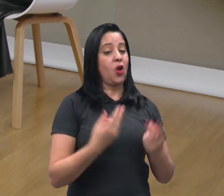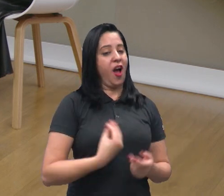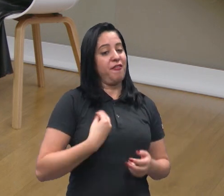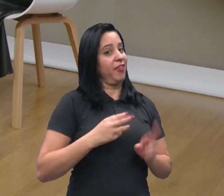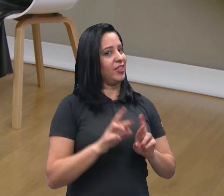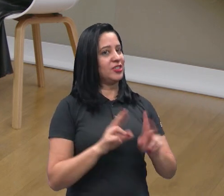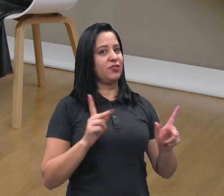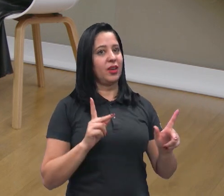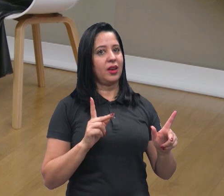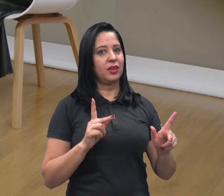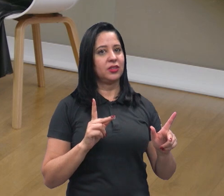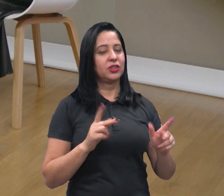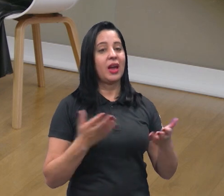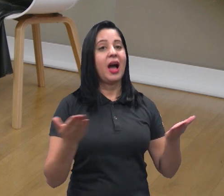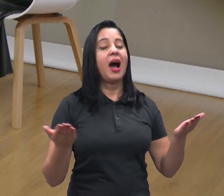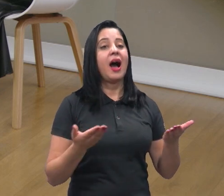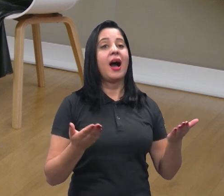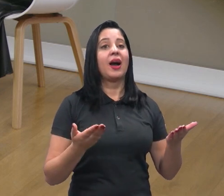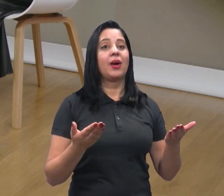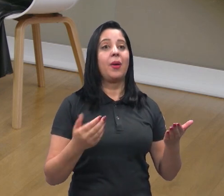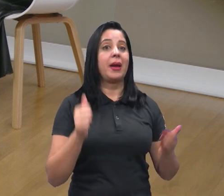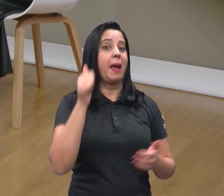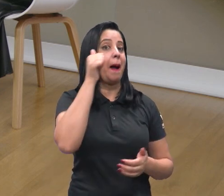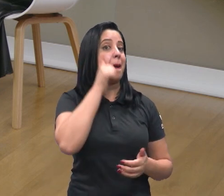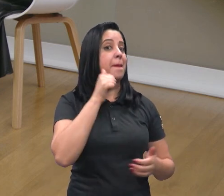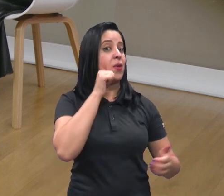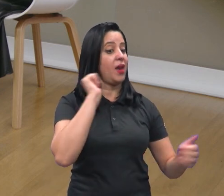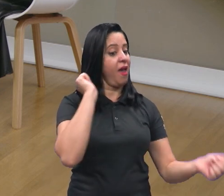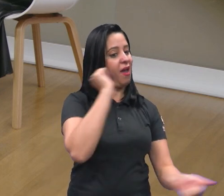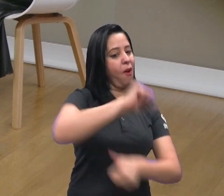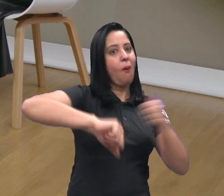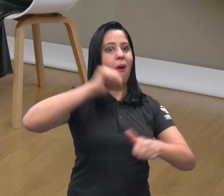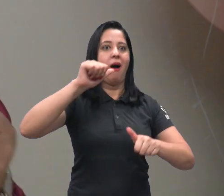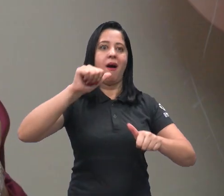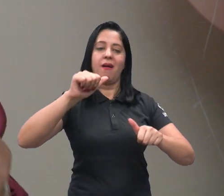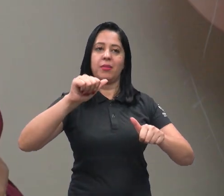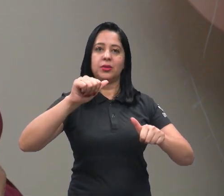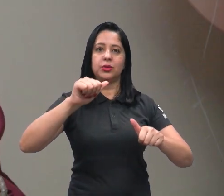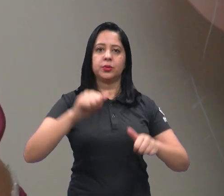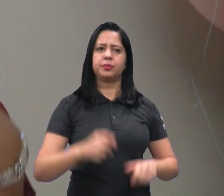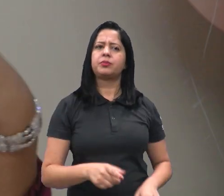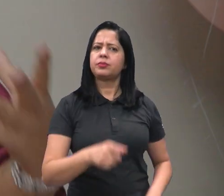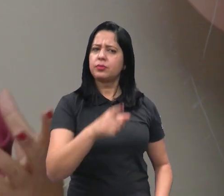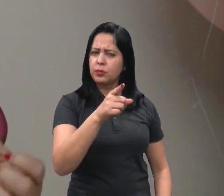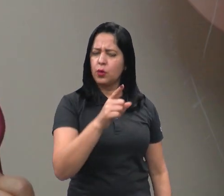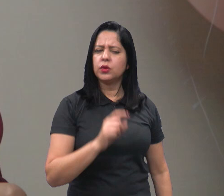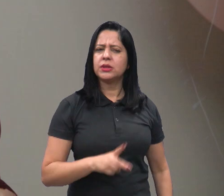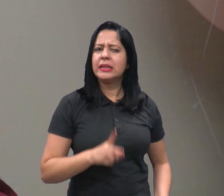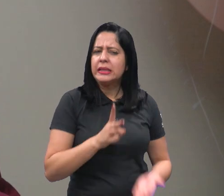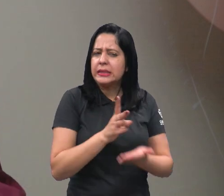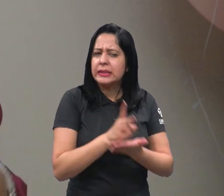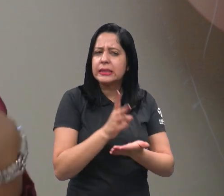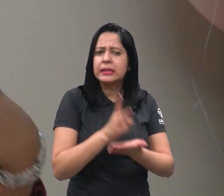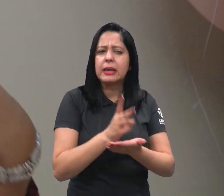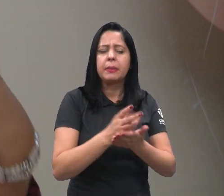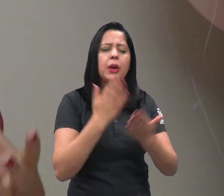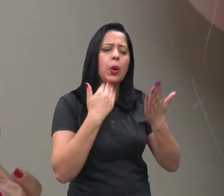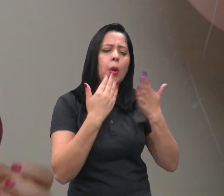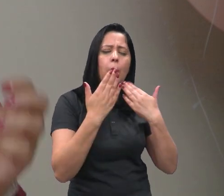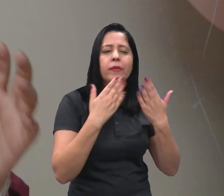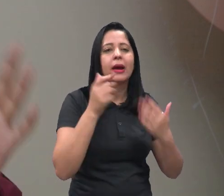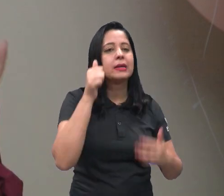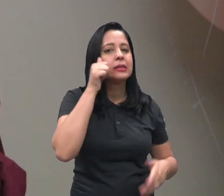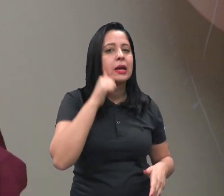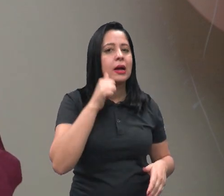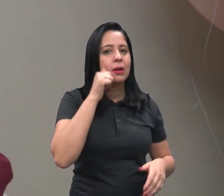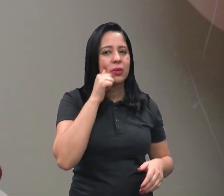deixa de existir, agora tem uma nova mulher. No seu dia a dia, você convive com algumas mulheres e geralmente a maior